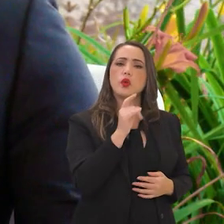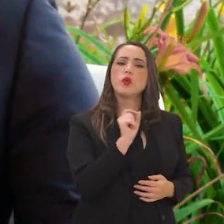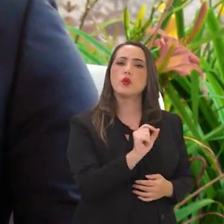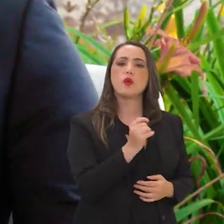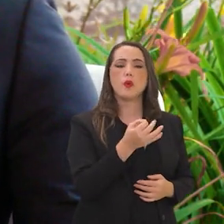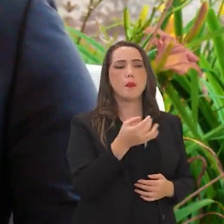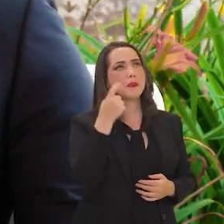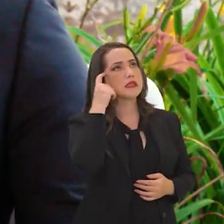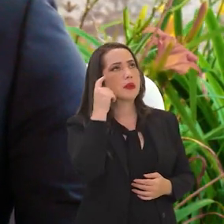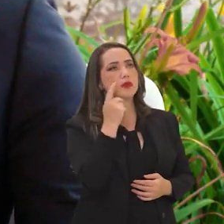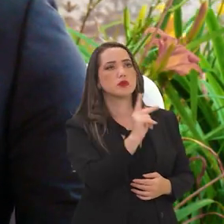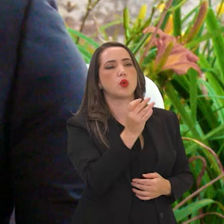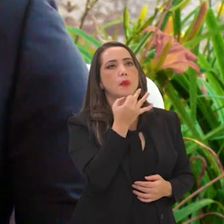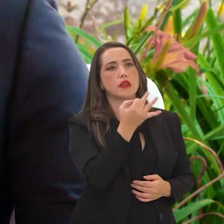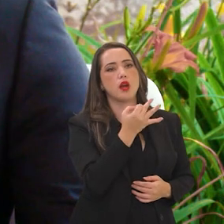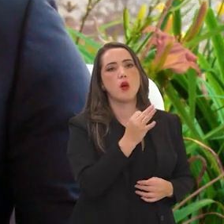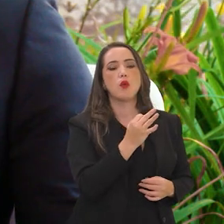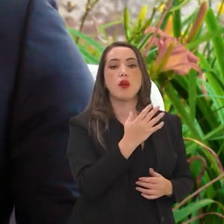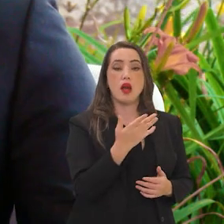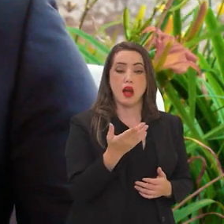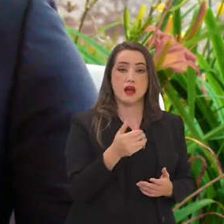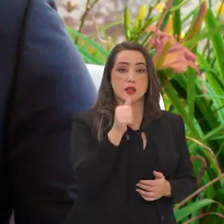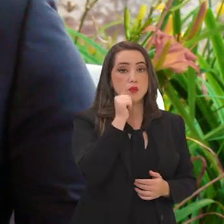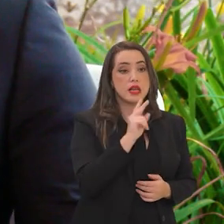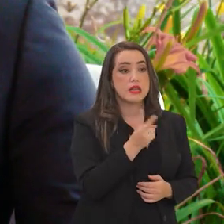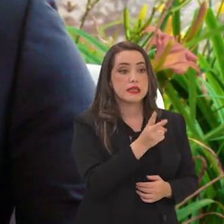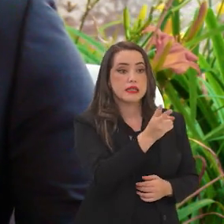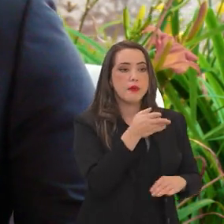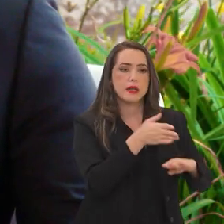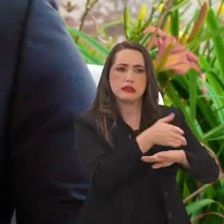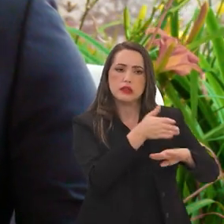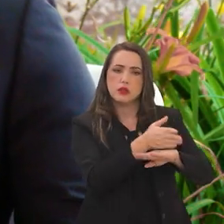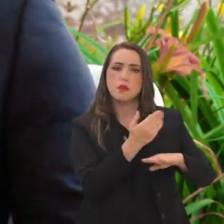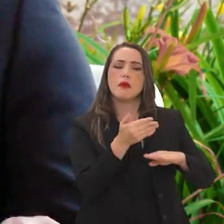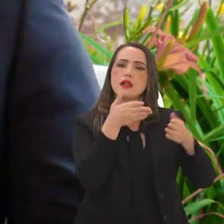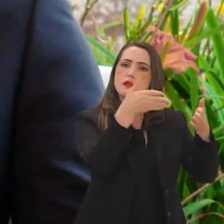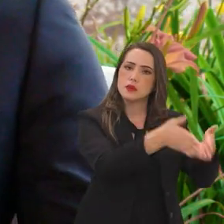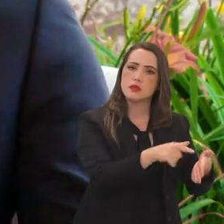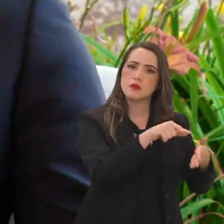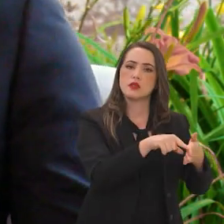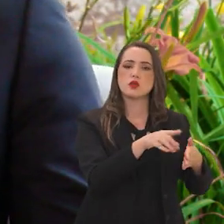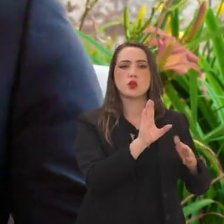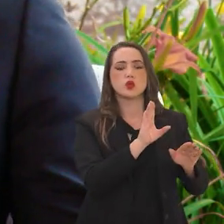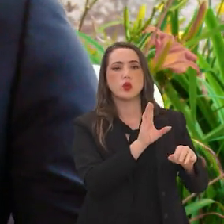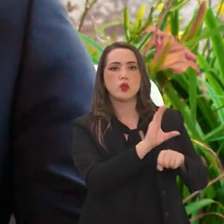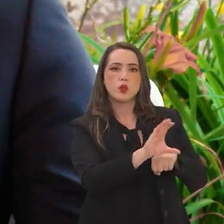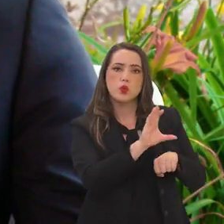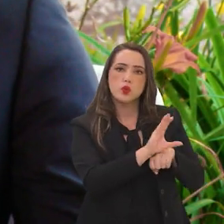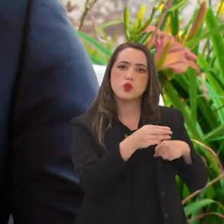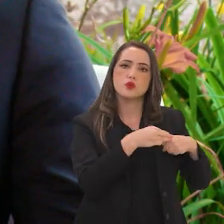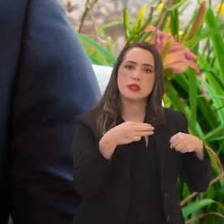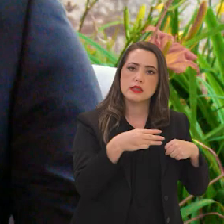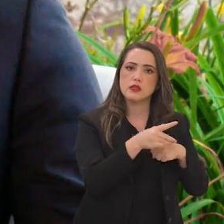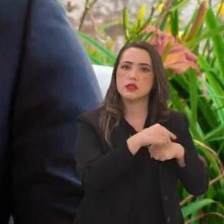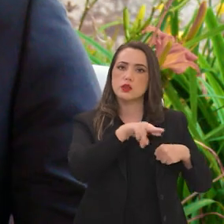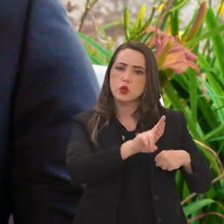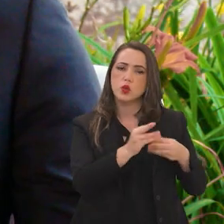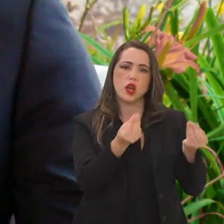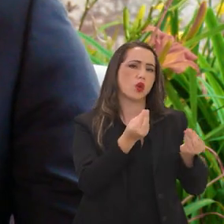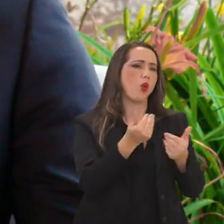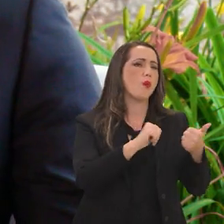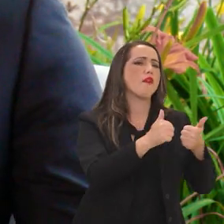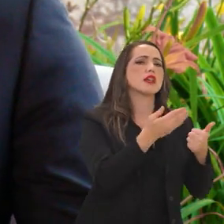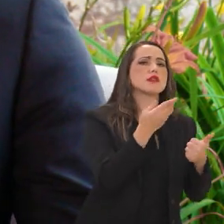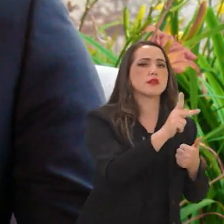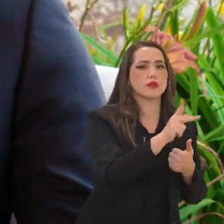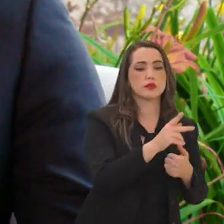atribui esse fenômeno das mulheres né estarem cada vez aumentando mais a participação em cursos de Mestrado doutorado como é que a senhora